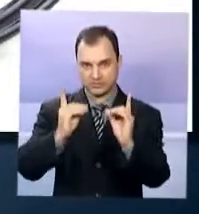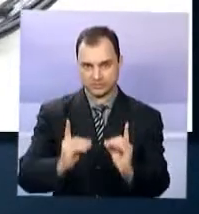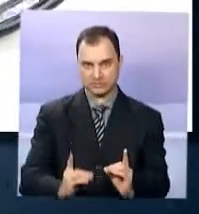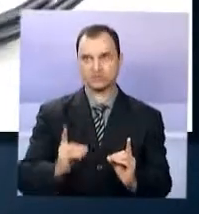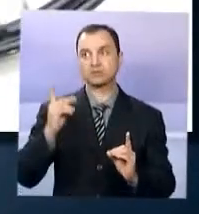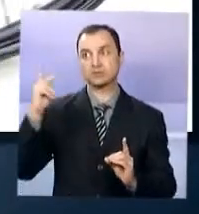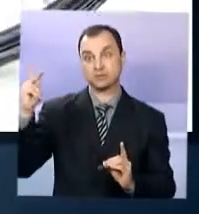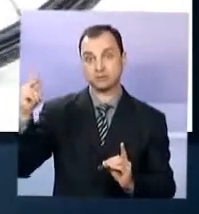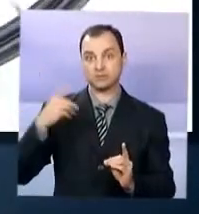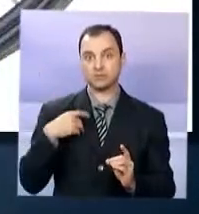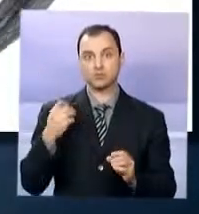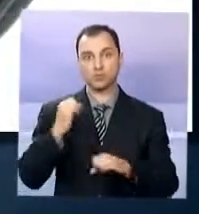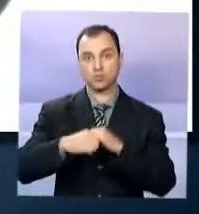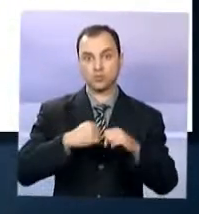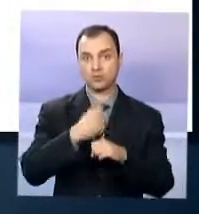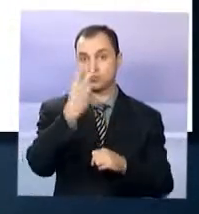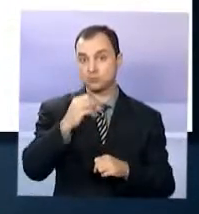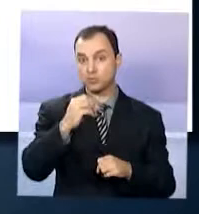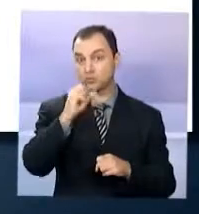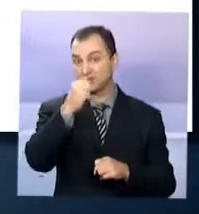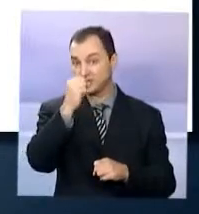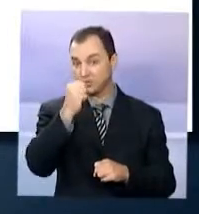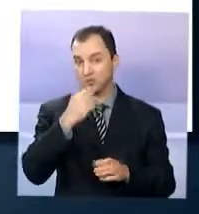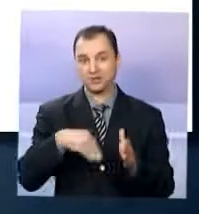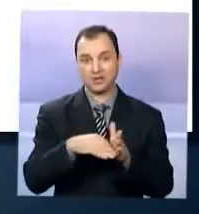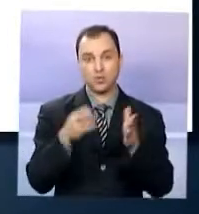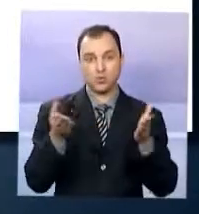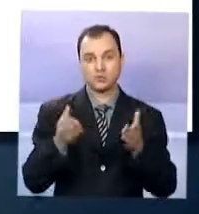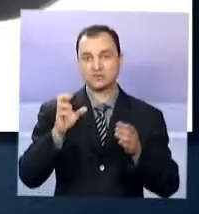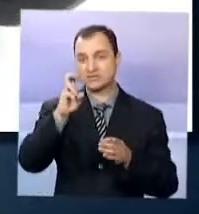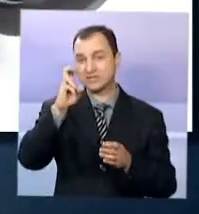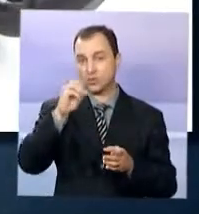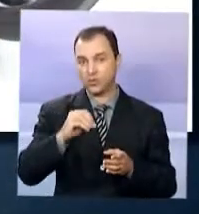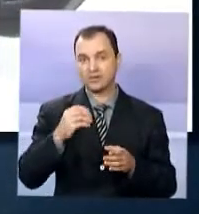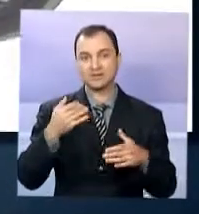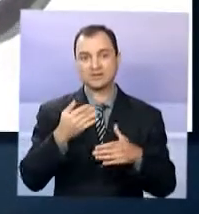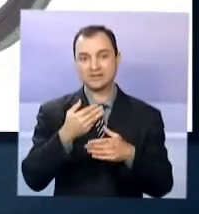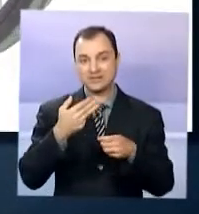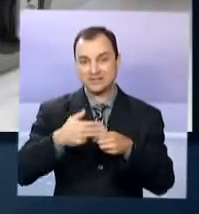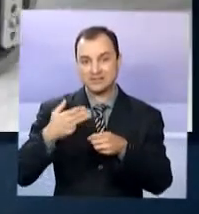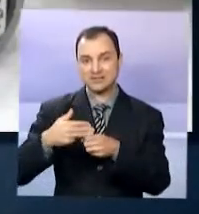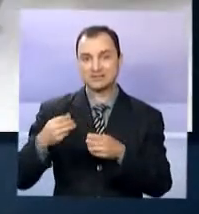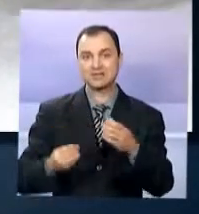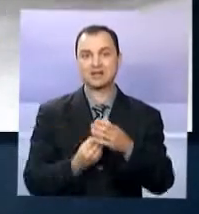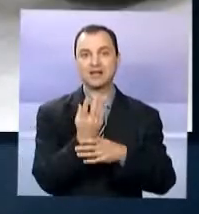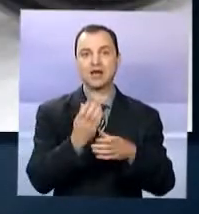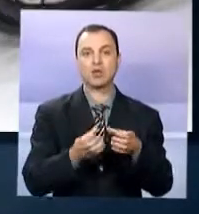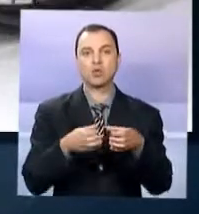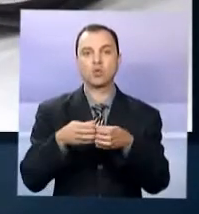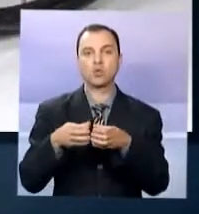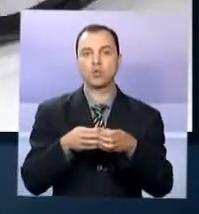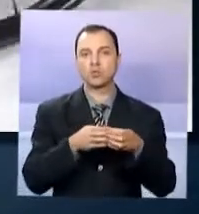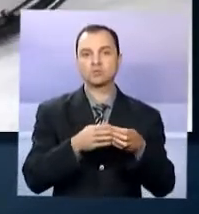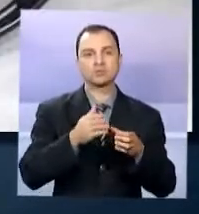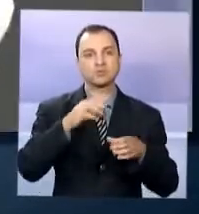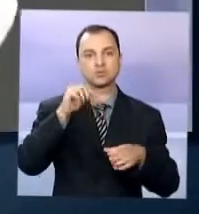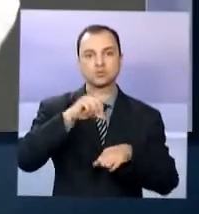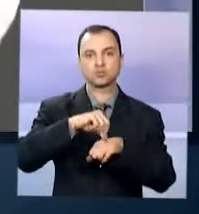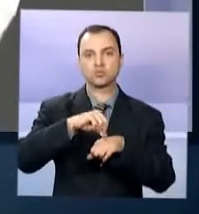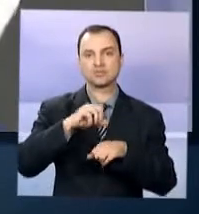com deficiência de 2008 para cá cerca de 50 cidades criaram coordenadorias